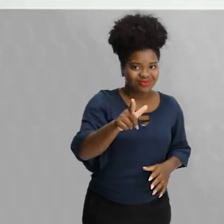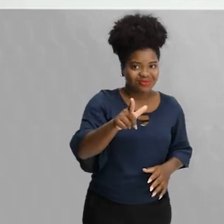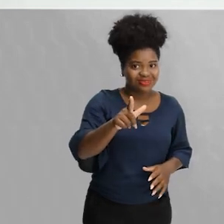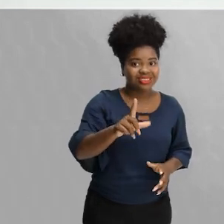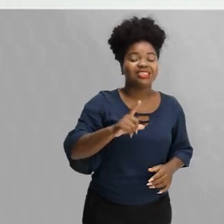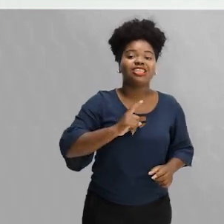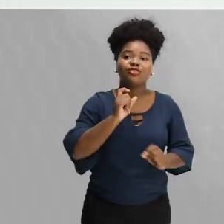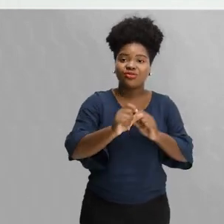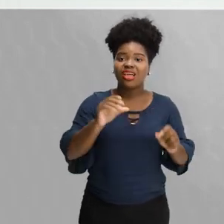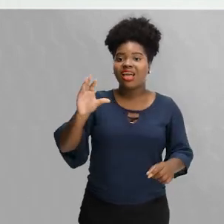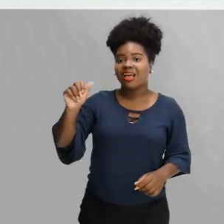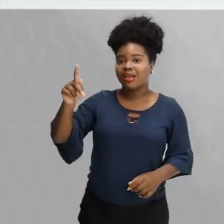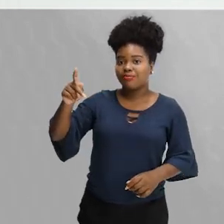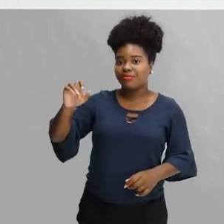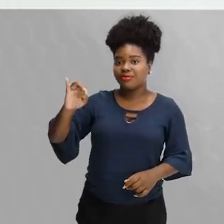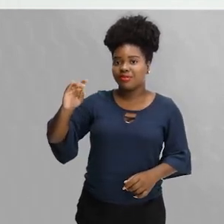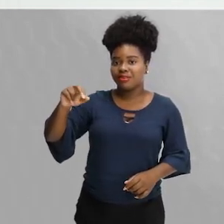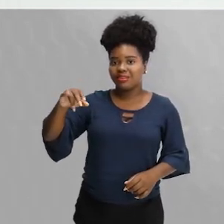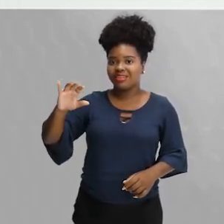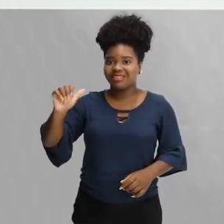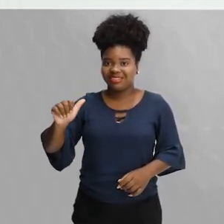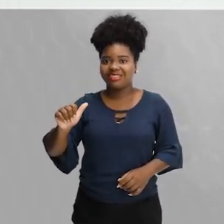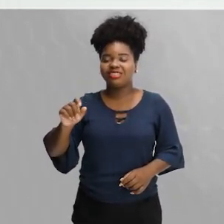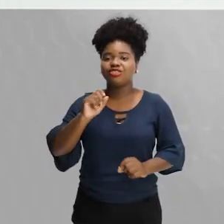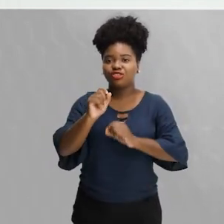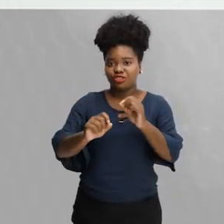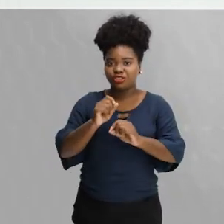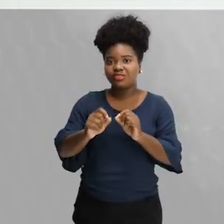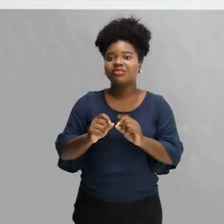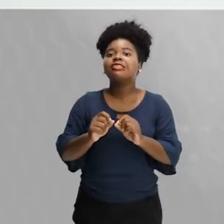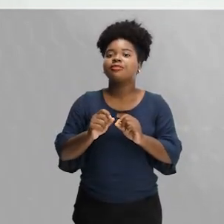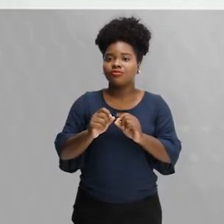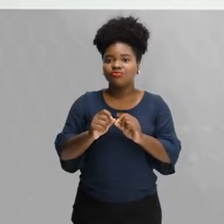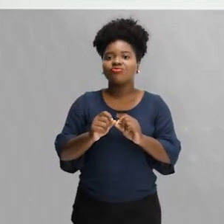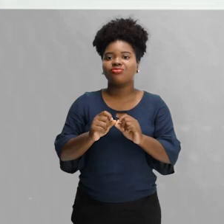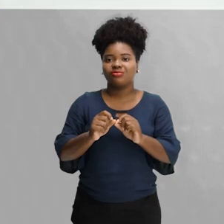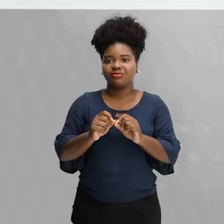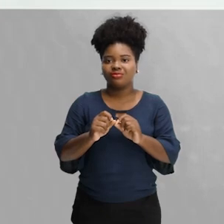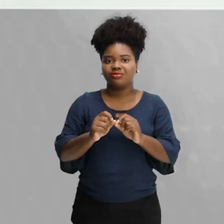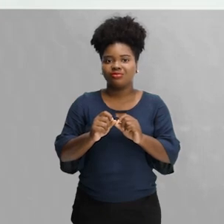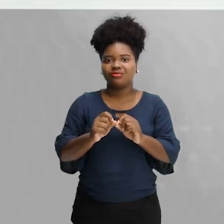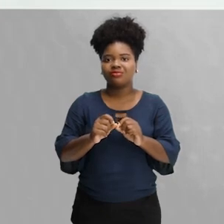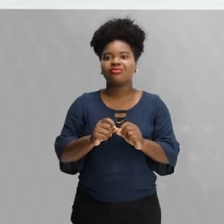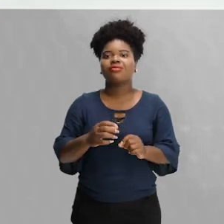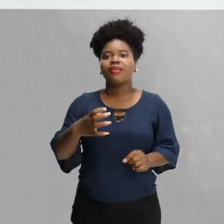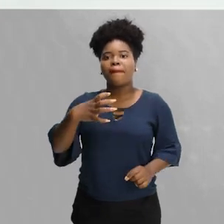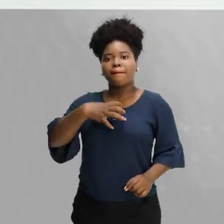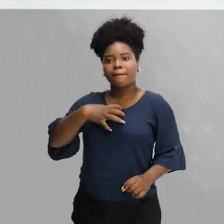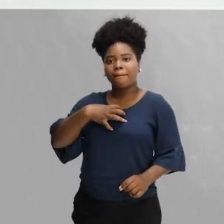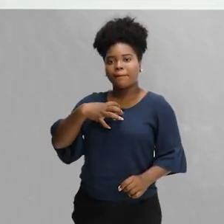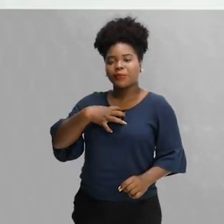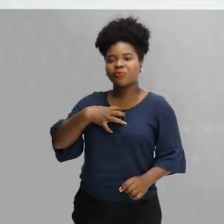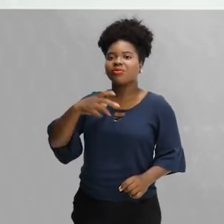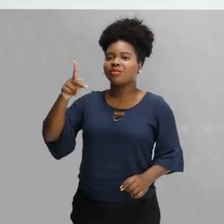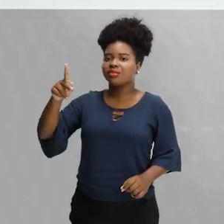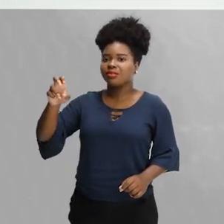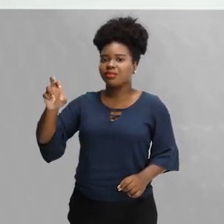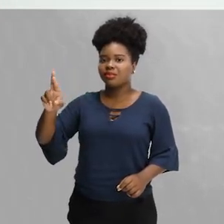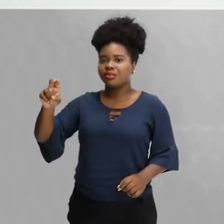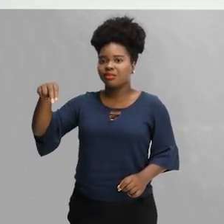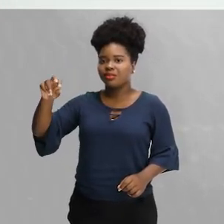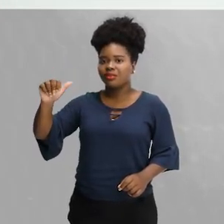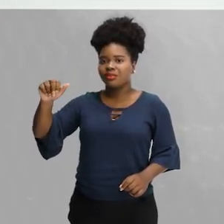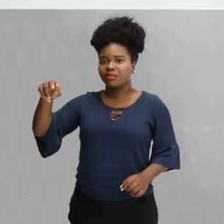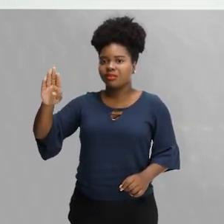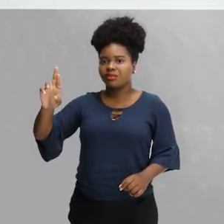São Vicente, onde nós temos também Pernambuco como grande exemplo. Pernambuco, inclusive, se destacou por conta da cana-de-açúcar, que se